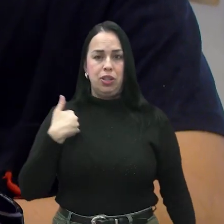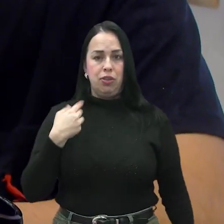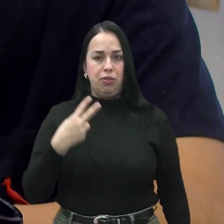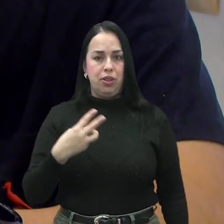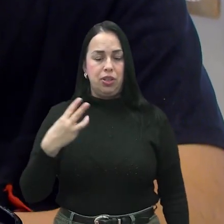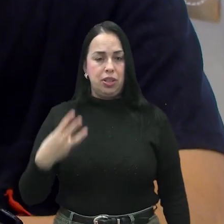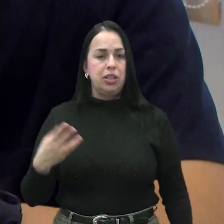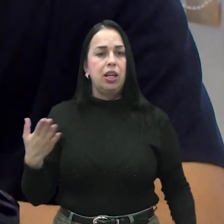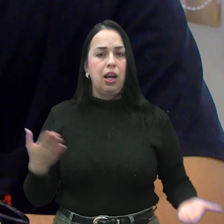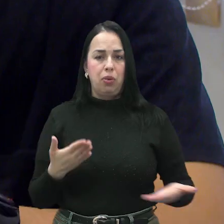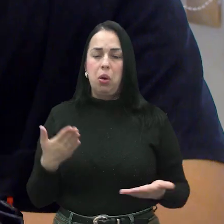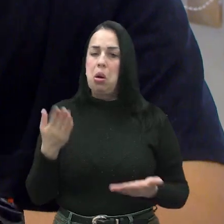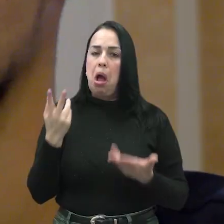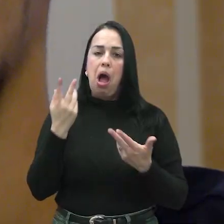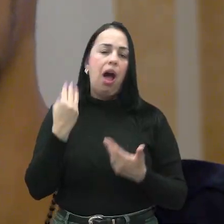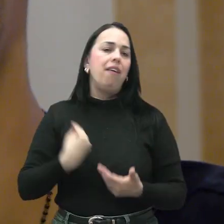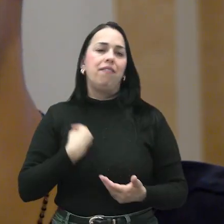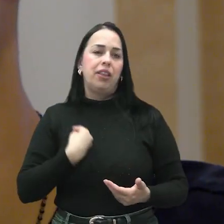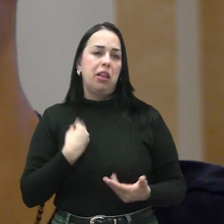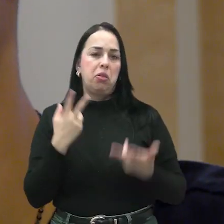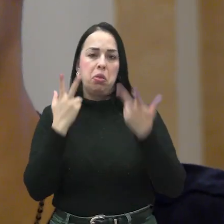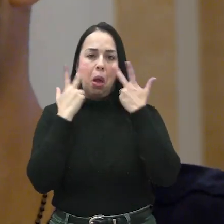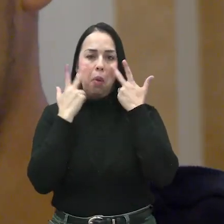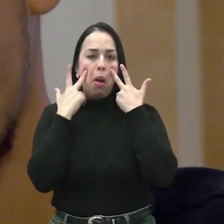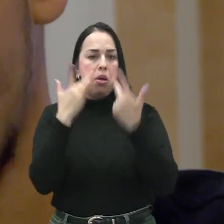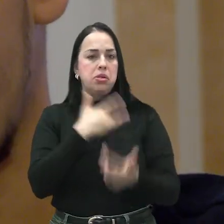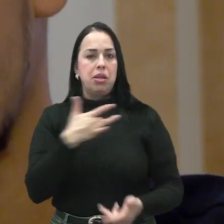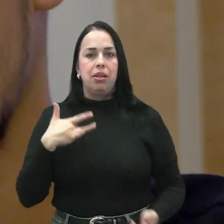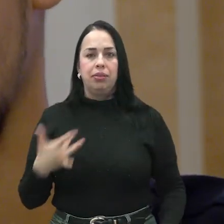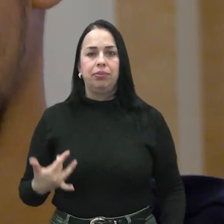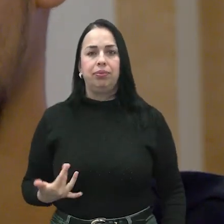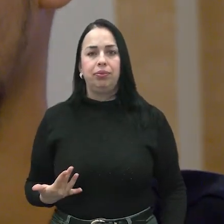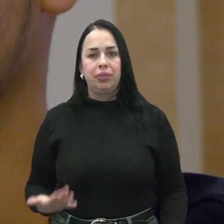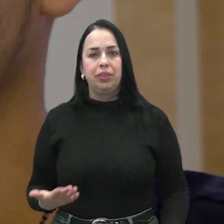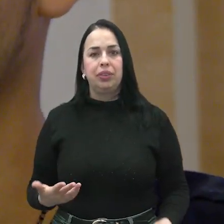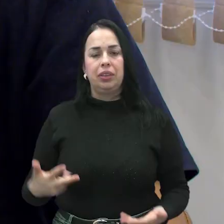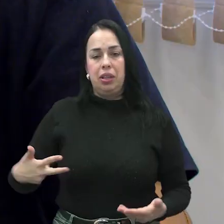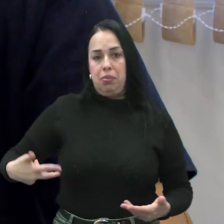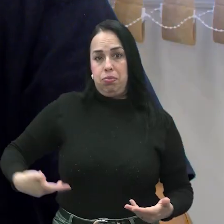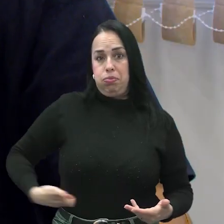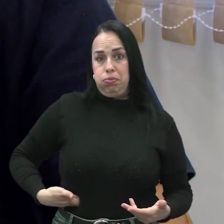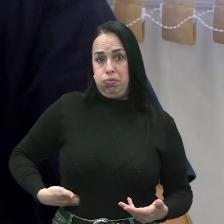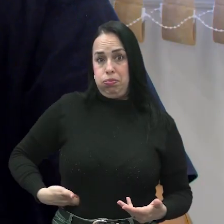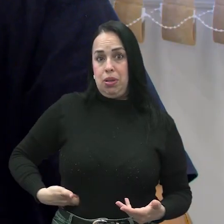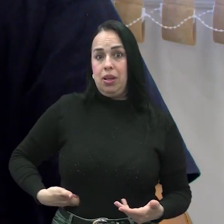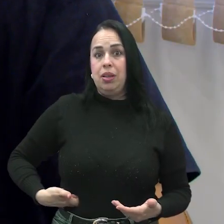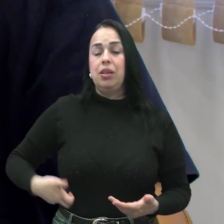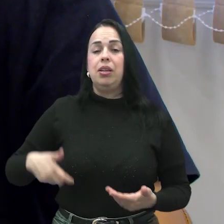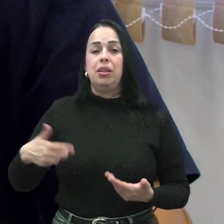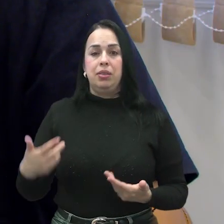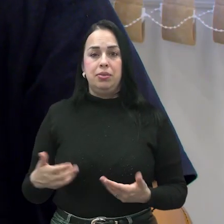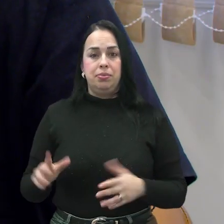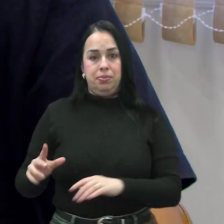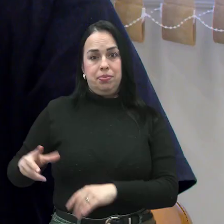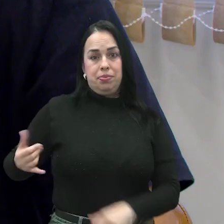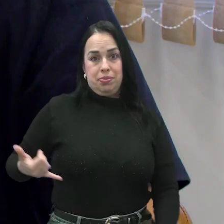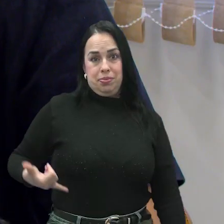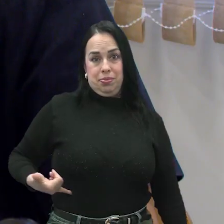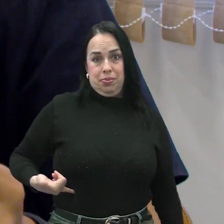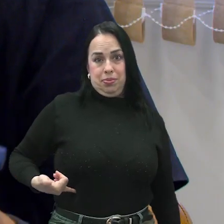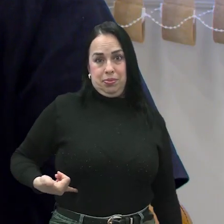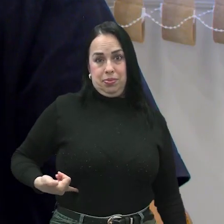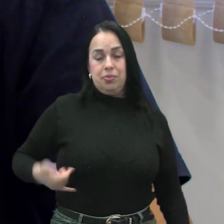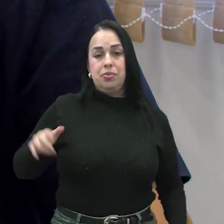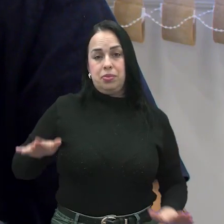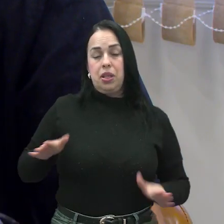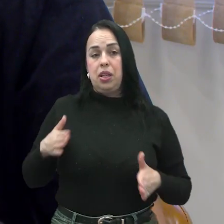23, com todos os cuidados, consegue levar uma vida ativa e saudável. Eu faço uso de 2 insulinas, tanto a